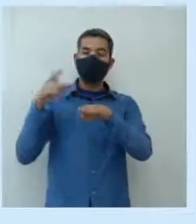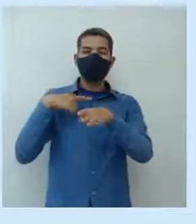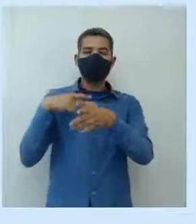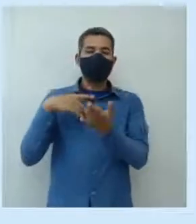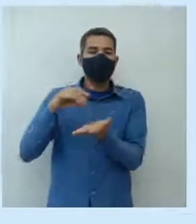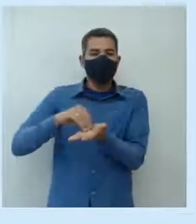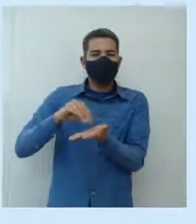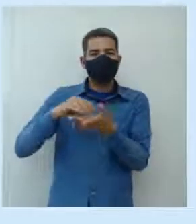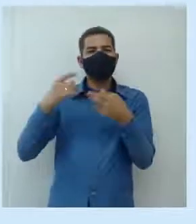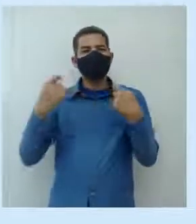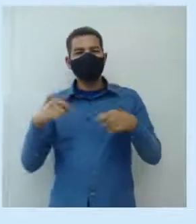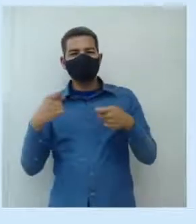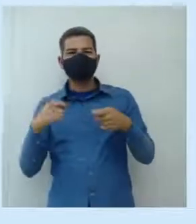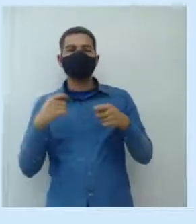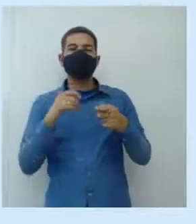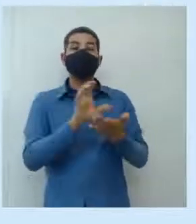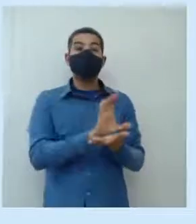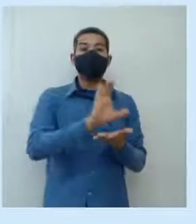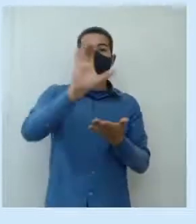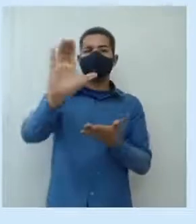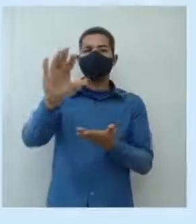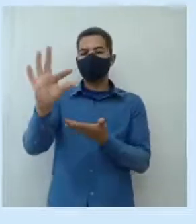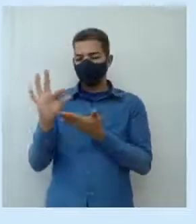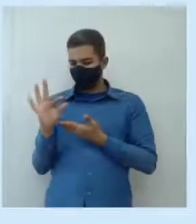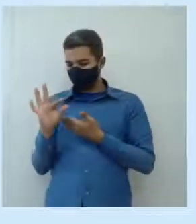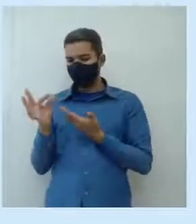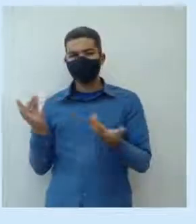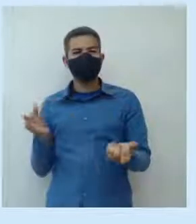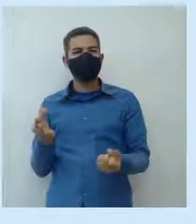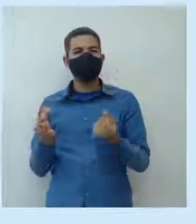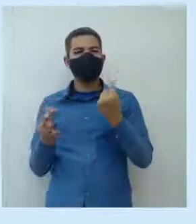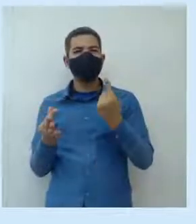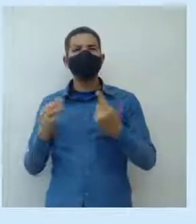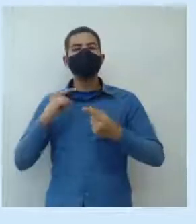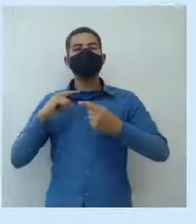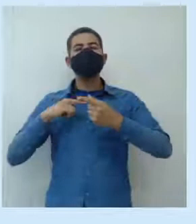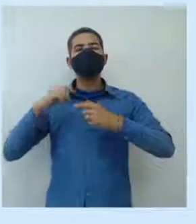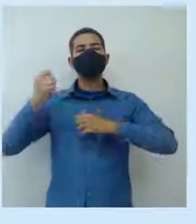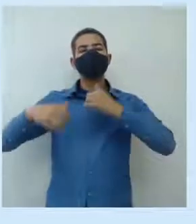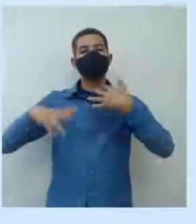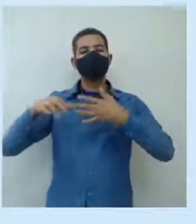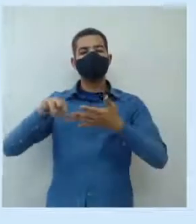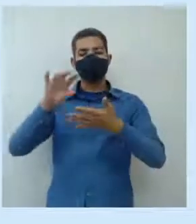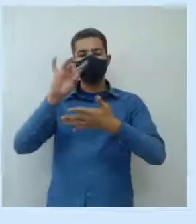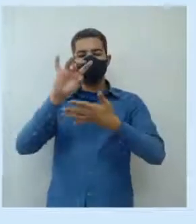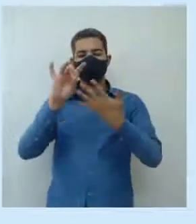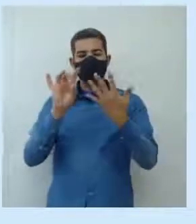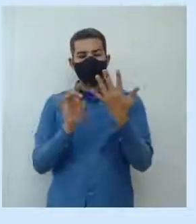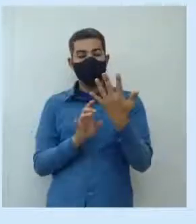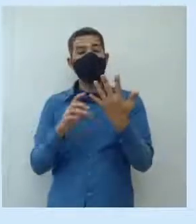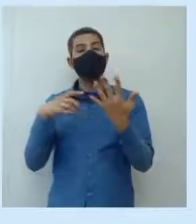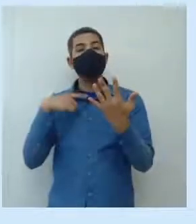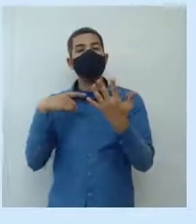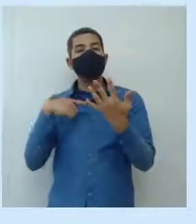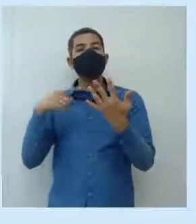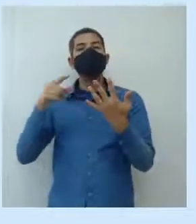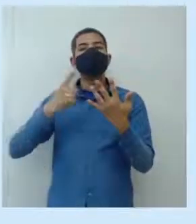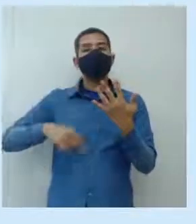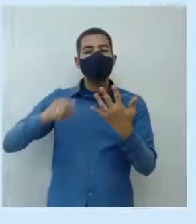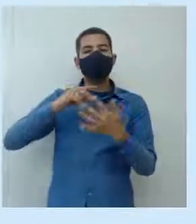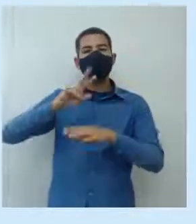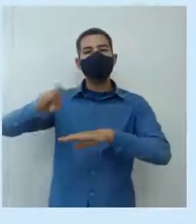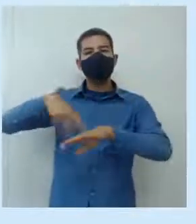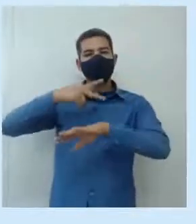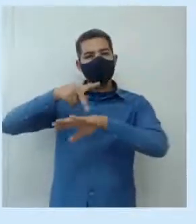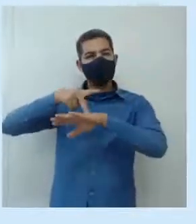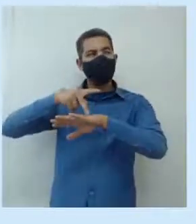faltas e dessa abundância de recursos em todo o mundo. Né? E vou trazer também aspectos relacionados ao nosso país, né, ao Brasil, que é que